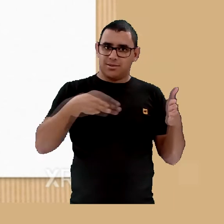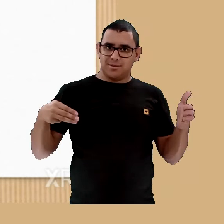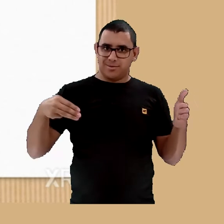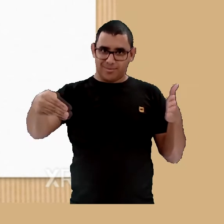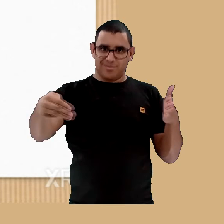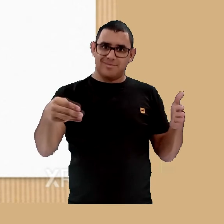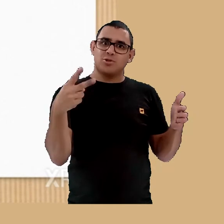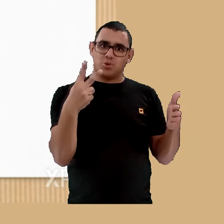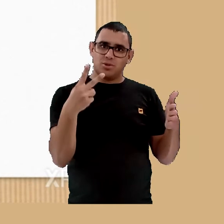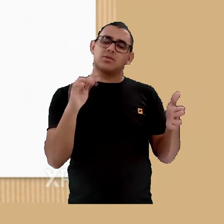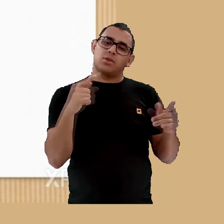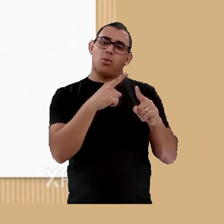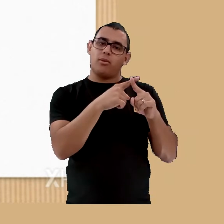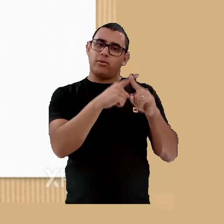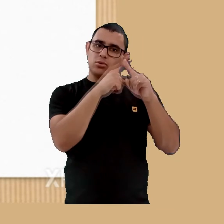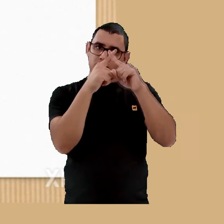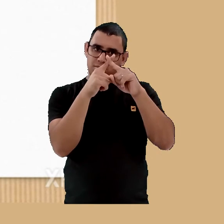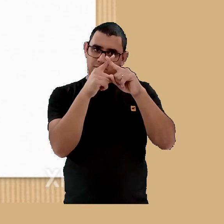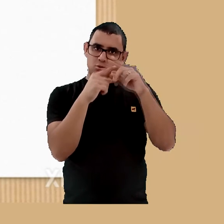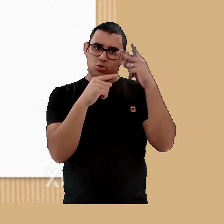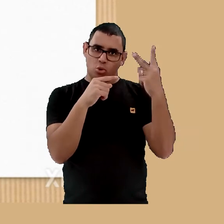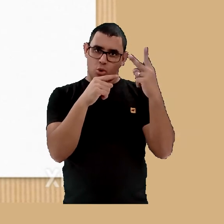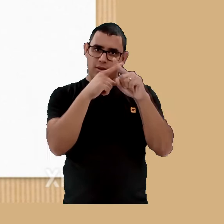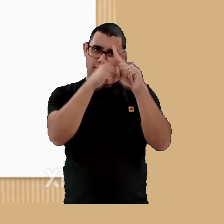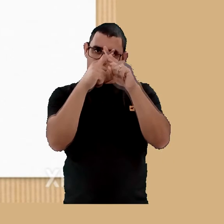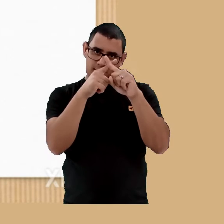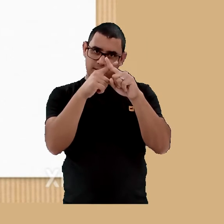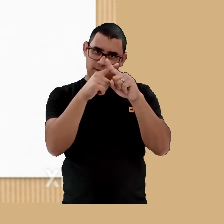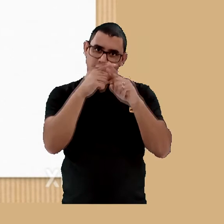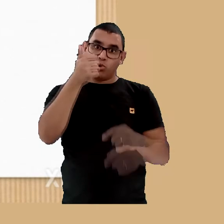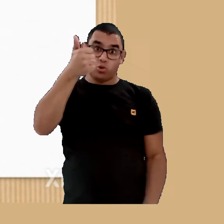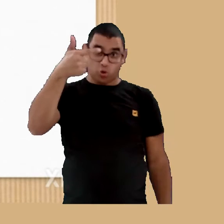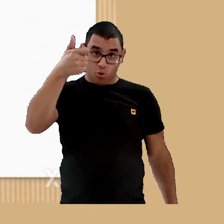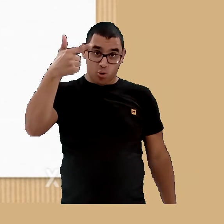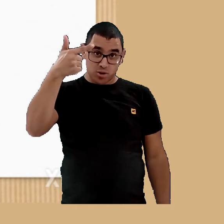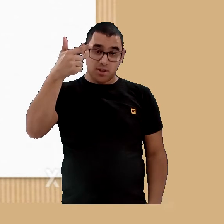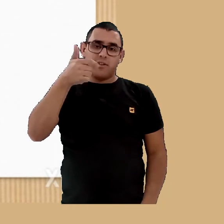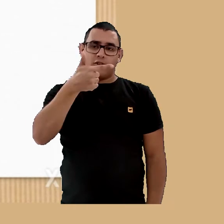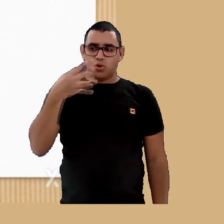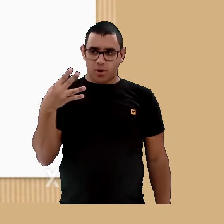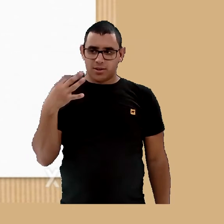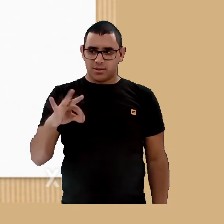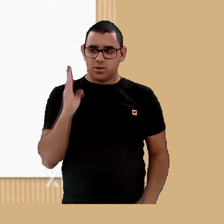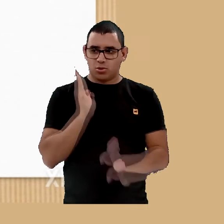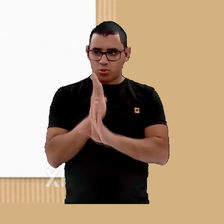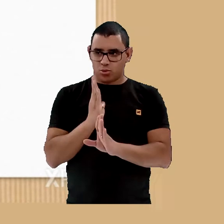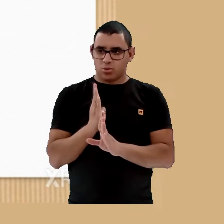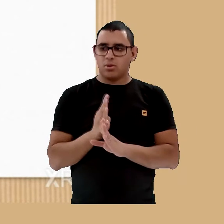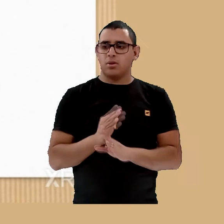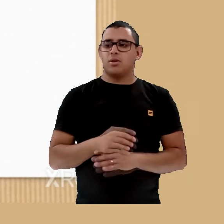dessa nossa equação. Então, 24 vezes 50, que equivale